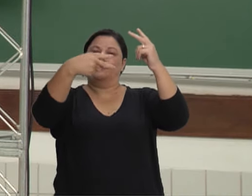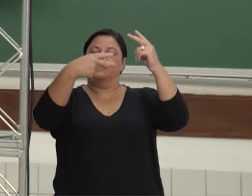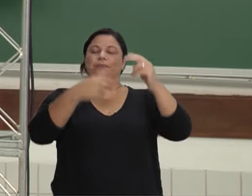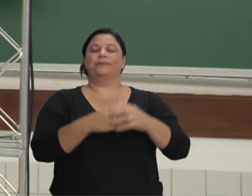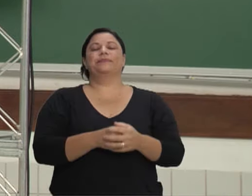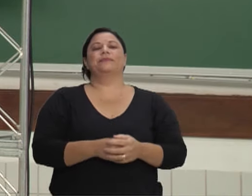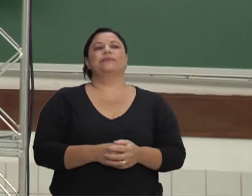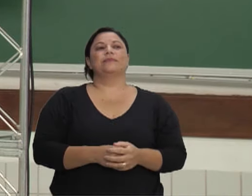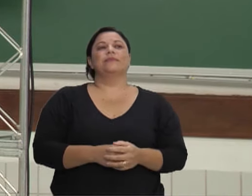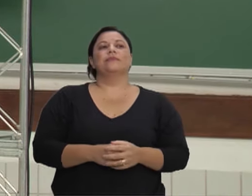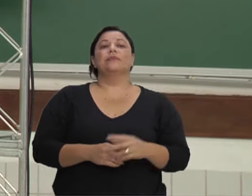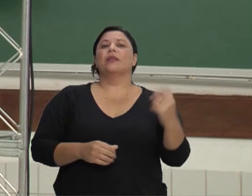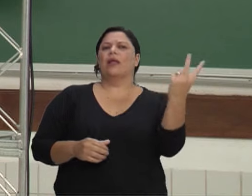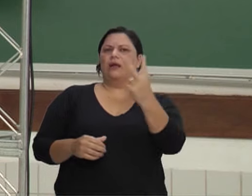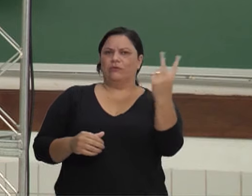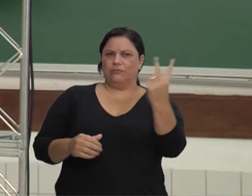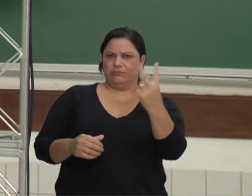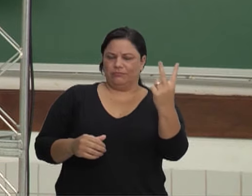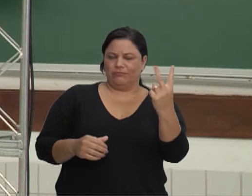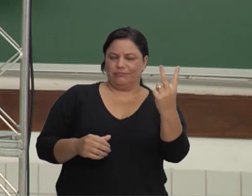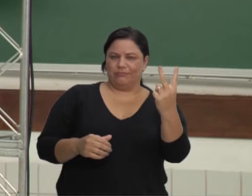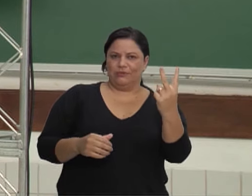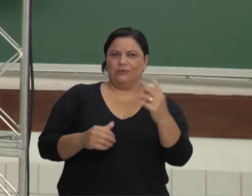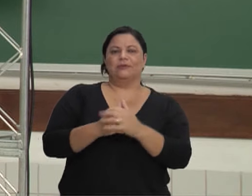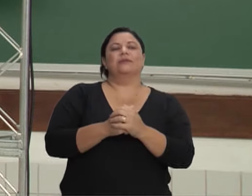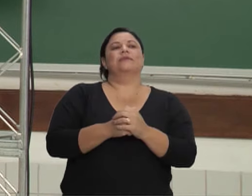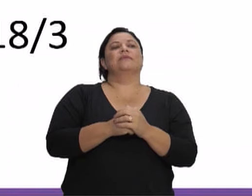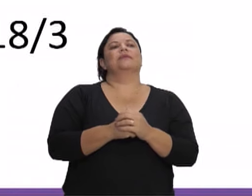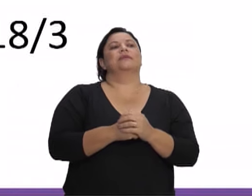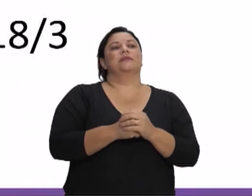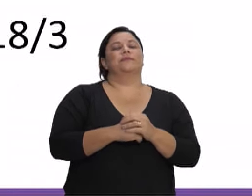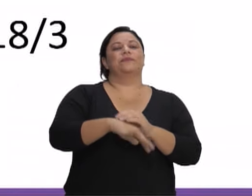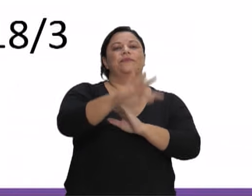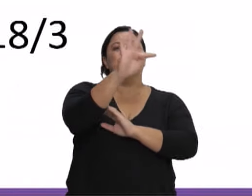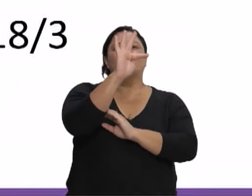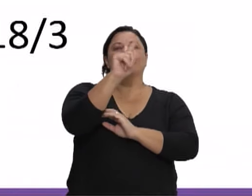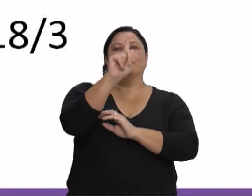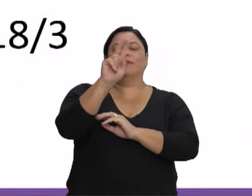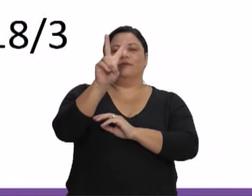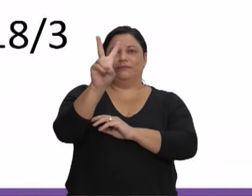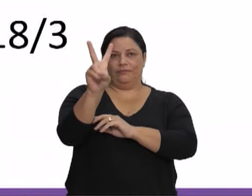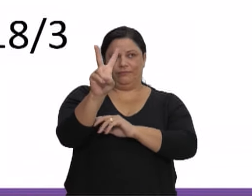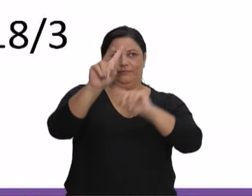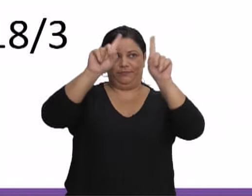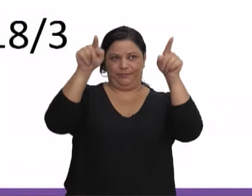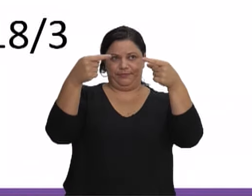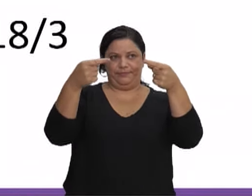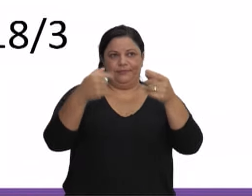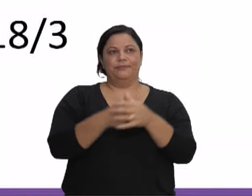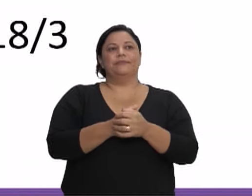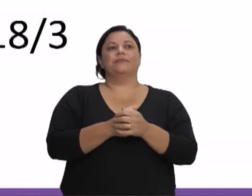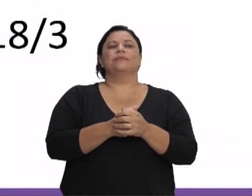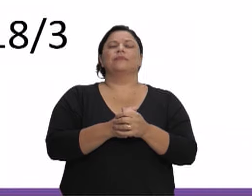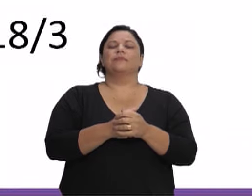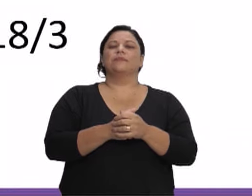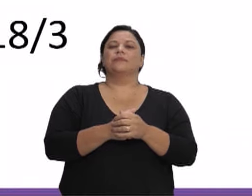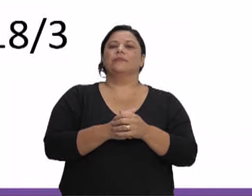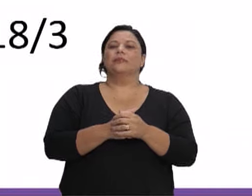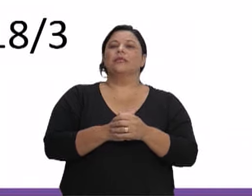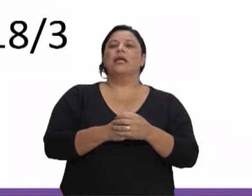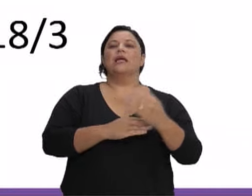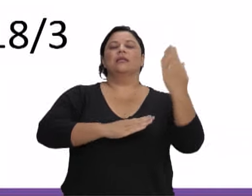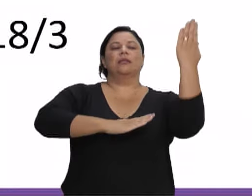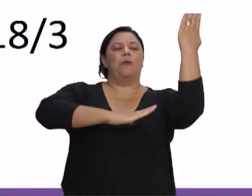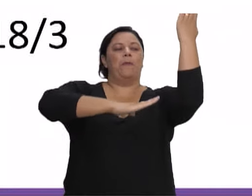da FGV, Fundação Getúlio Vargas. No plano cartesiano, existem dois valores de m, de modo